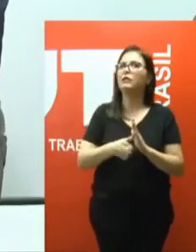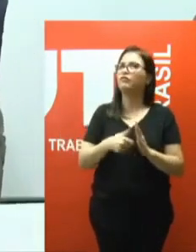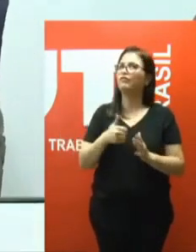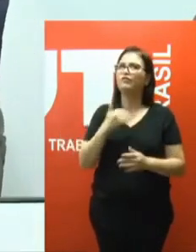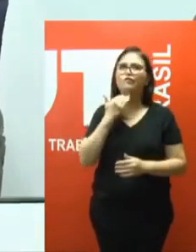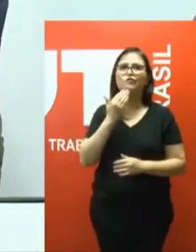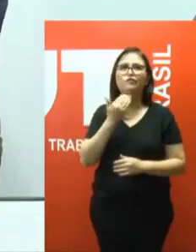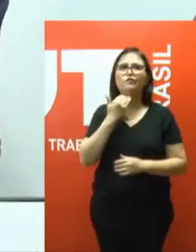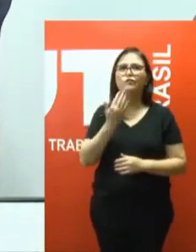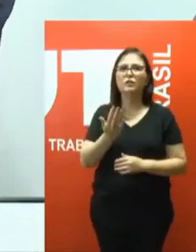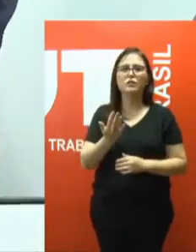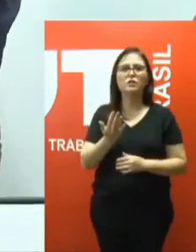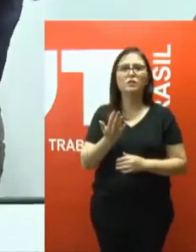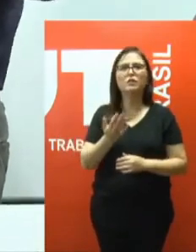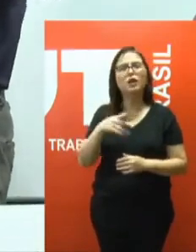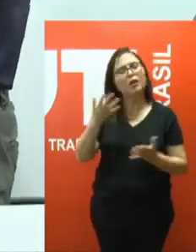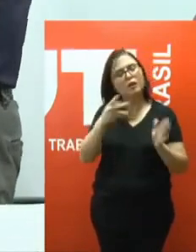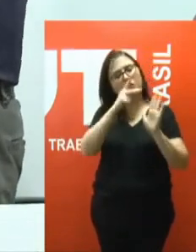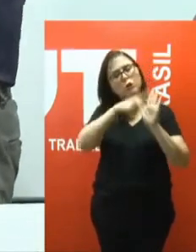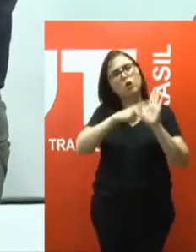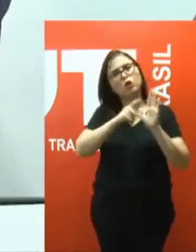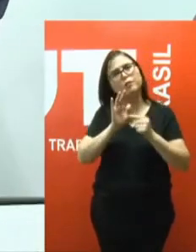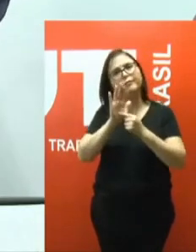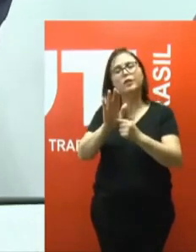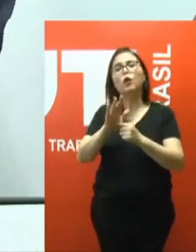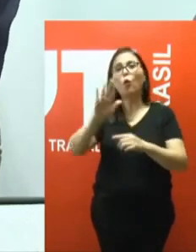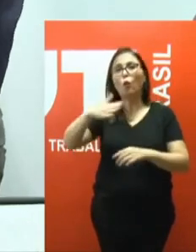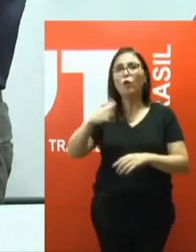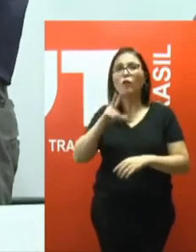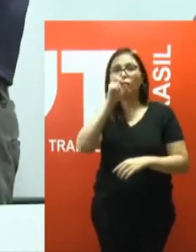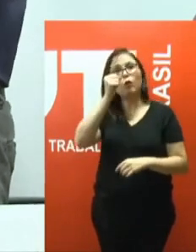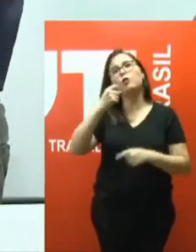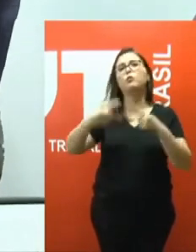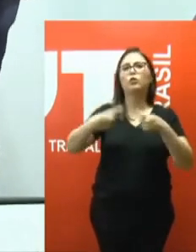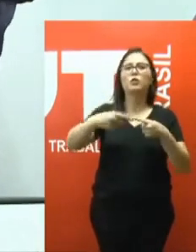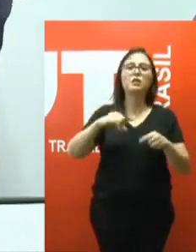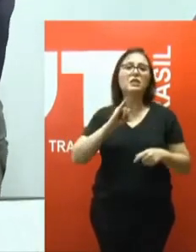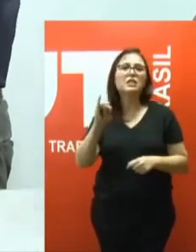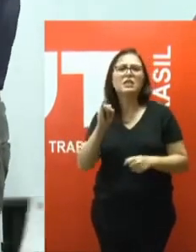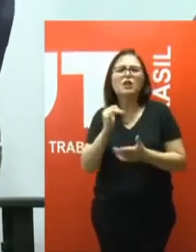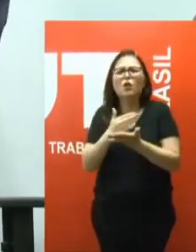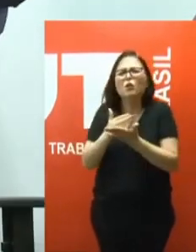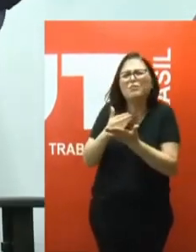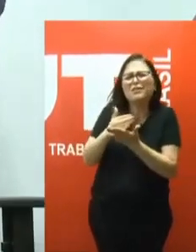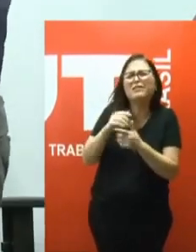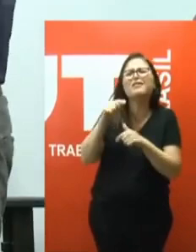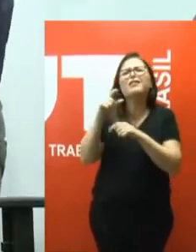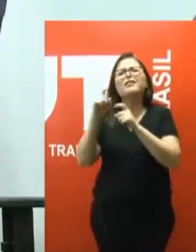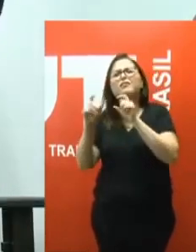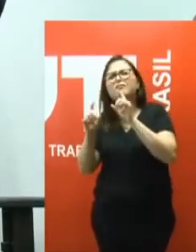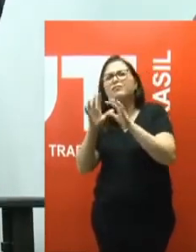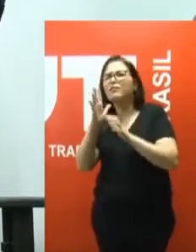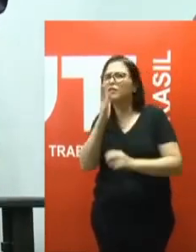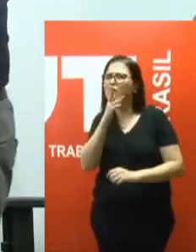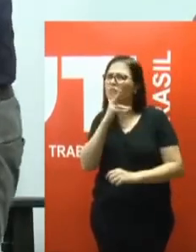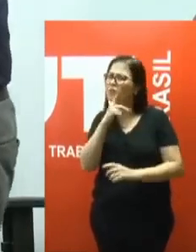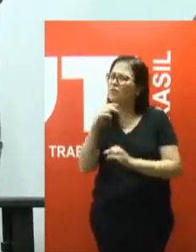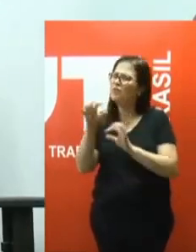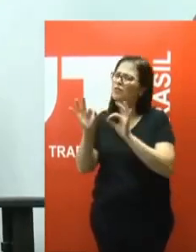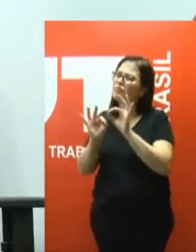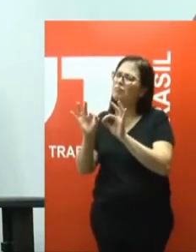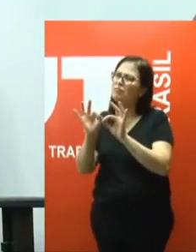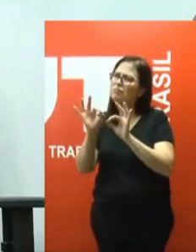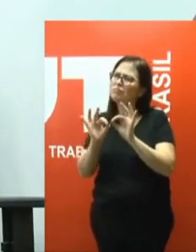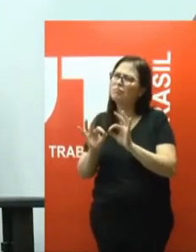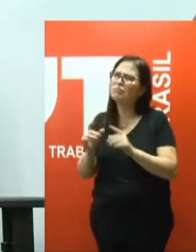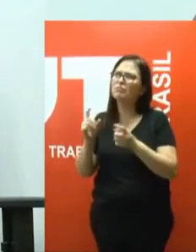chegando. Falar, tá aqui o projeto, vamos para cima e vamos aprovar, enquanto tem força política. Porque se entrar naquela lá, vamos criar um grupo de trabalho, vamos fazer